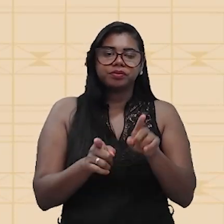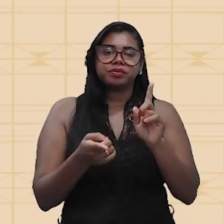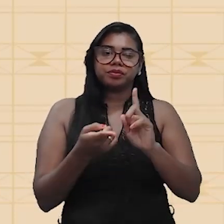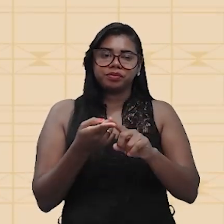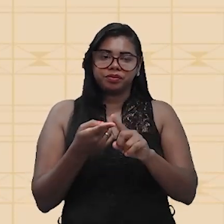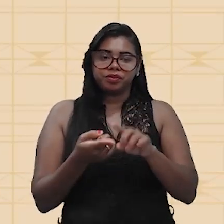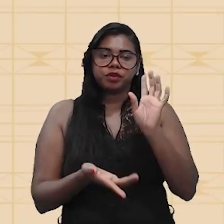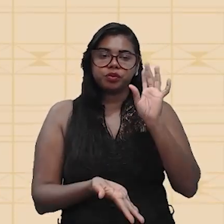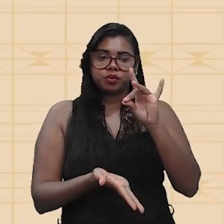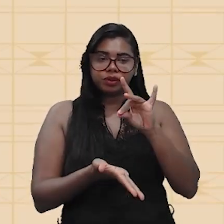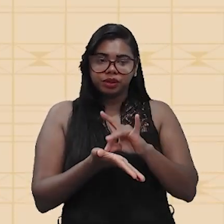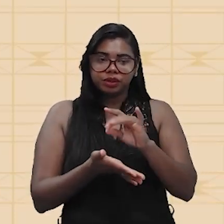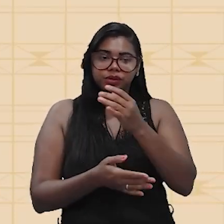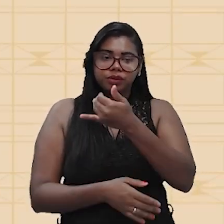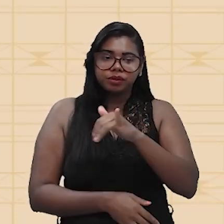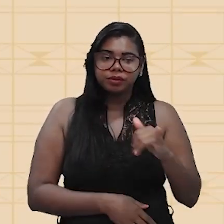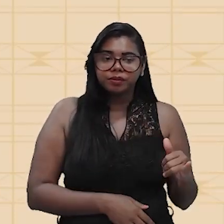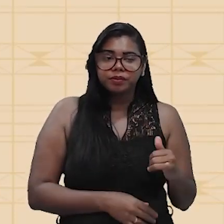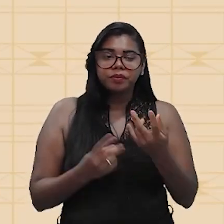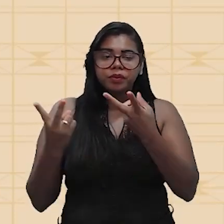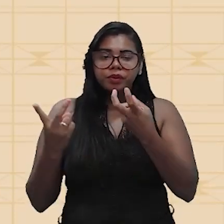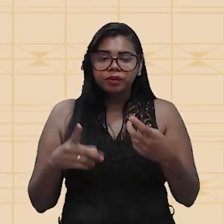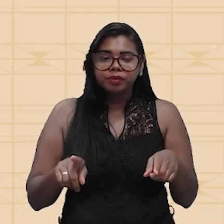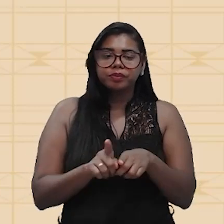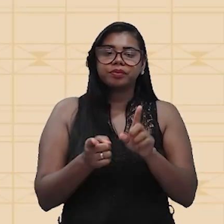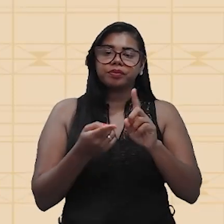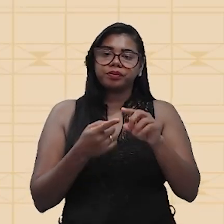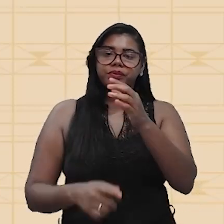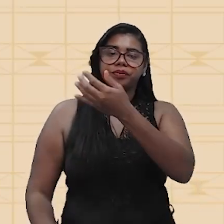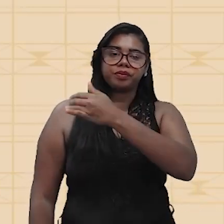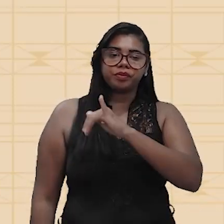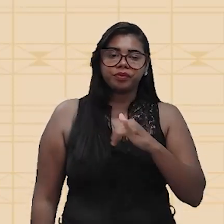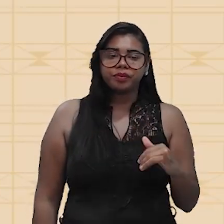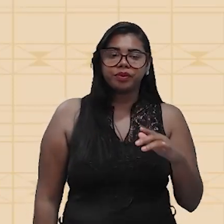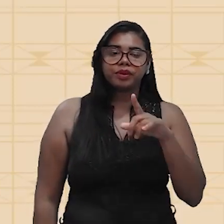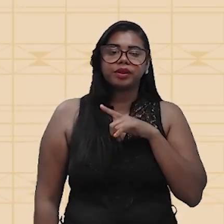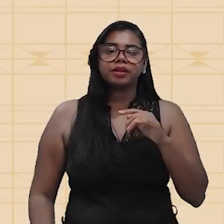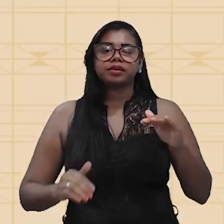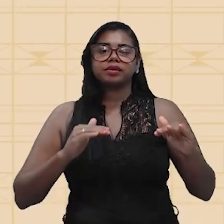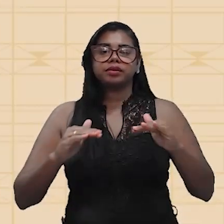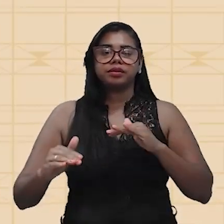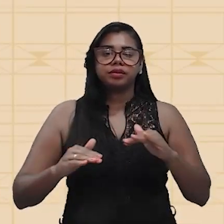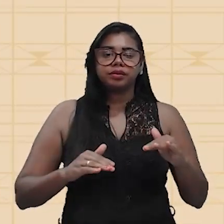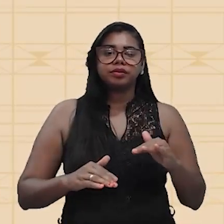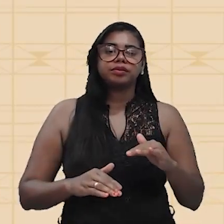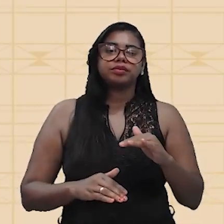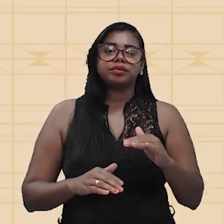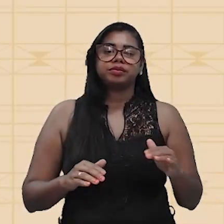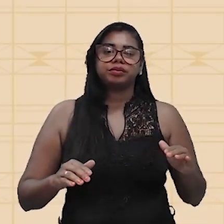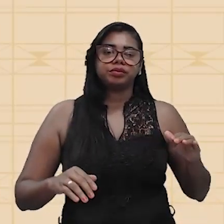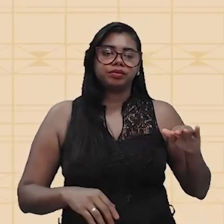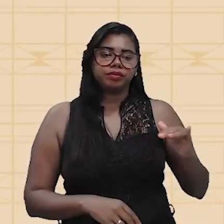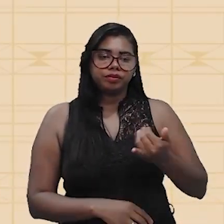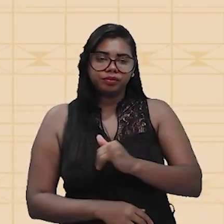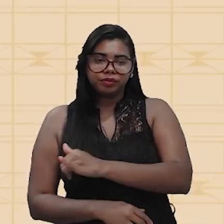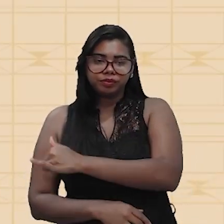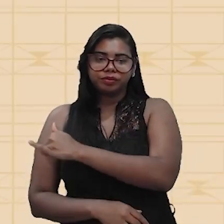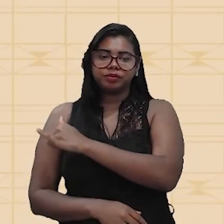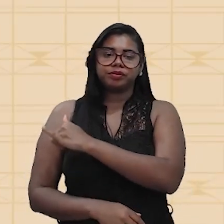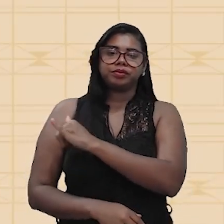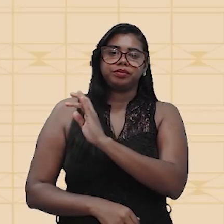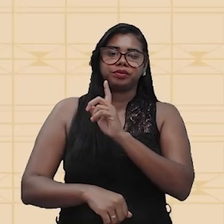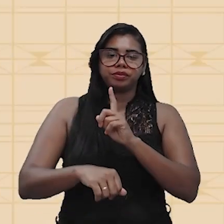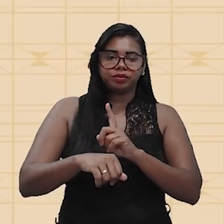corrente. Perceba então que nossa corrente ela vai ter um movimento no sentido contrário ao ponteiro dos relógios, no